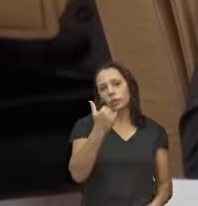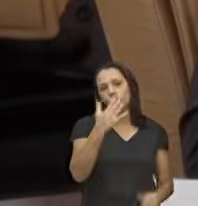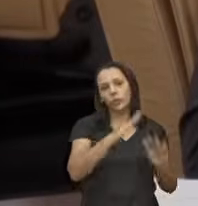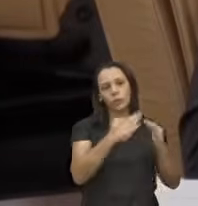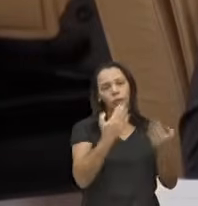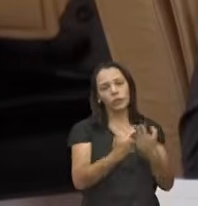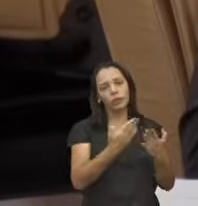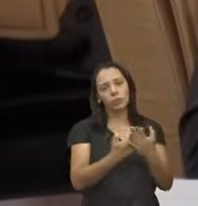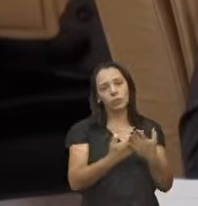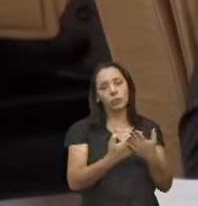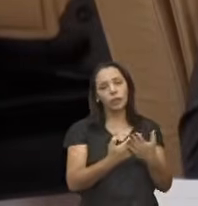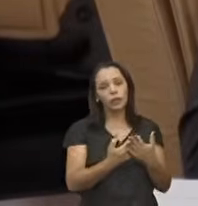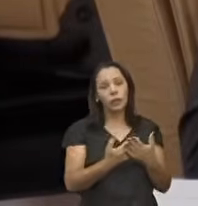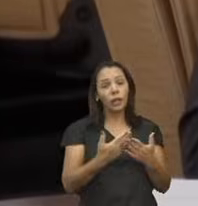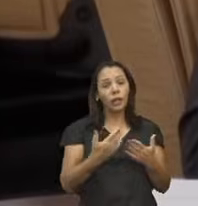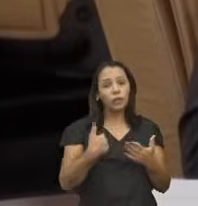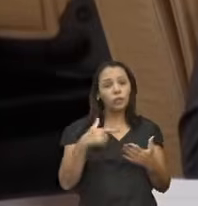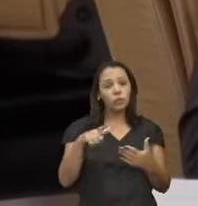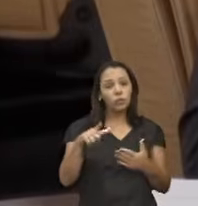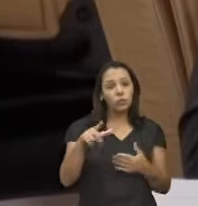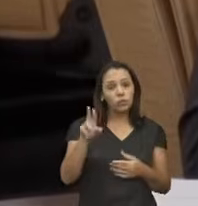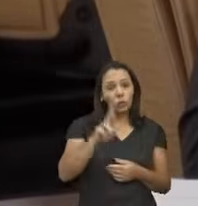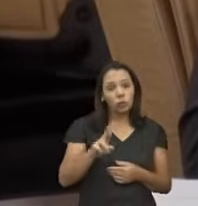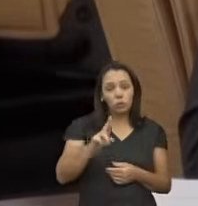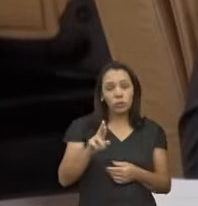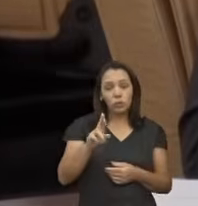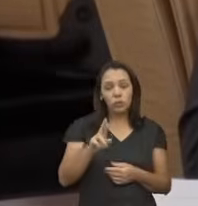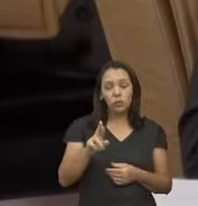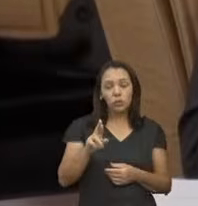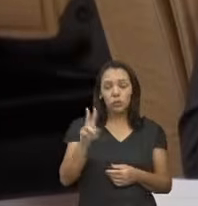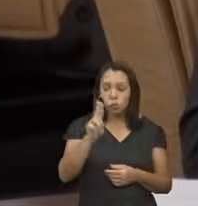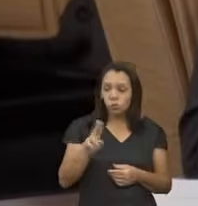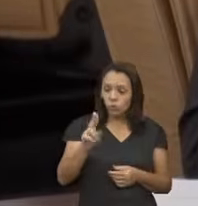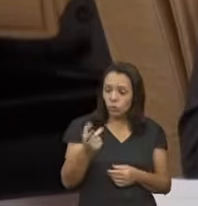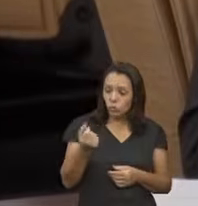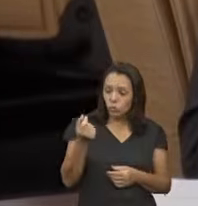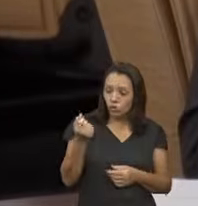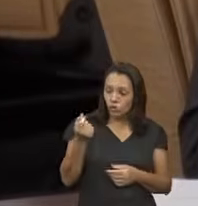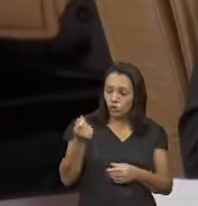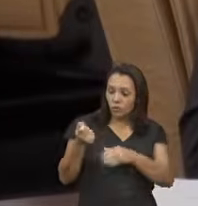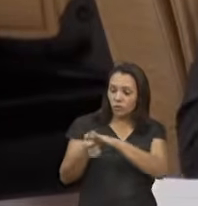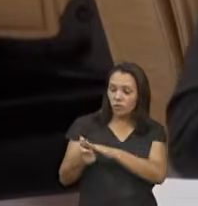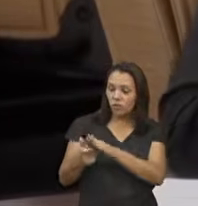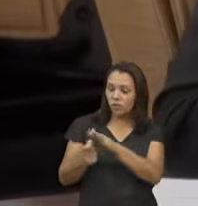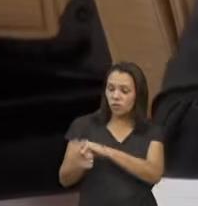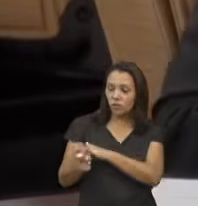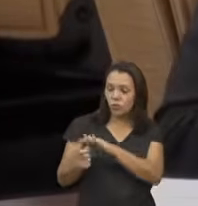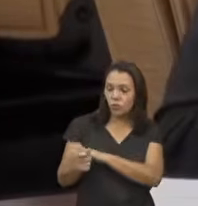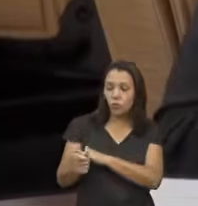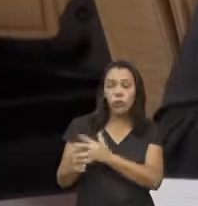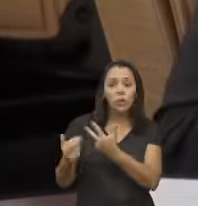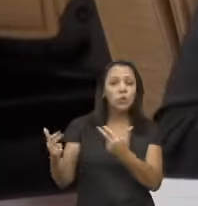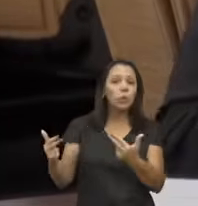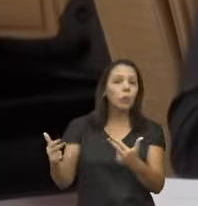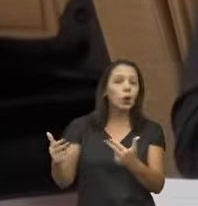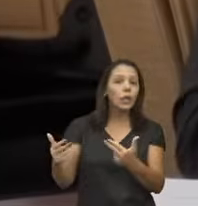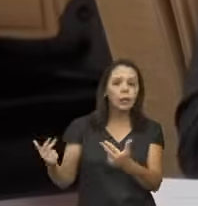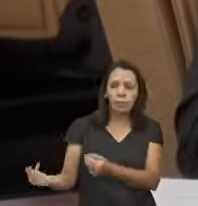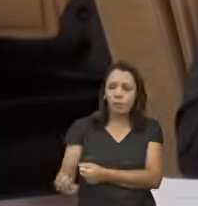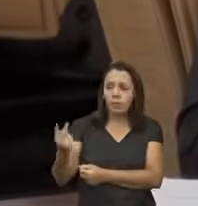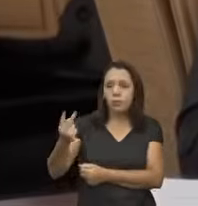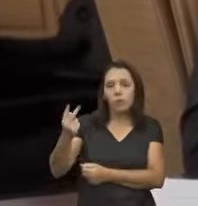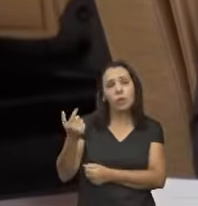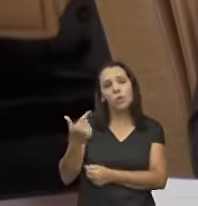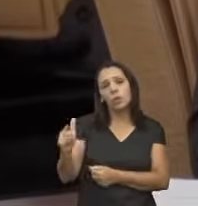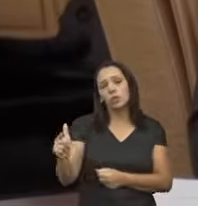está escolhendo gastar com coisas que não têm uma relevância prática tão grande, em detrimento de gastar com coisas muito importantes. Mais uma